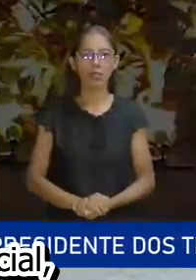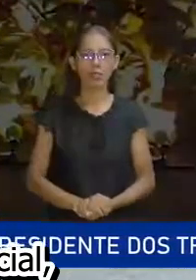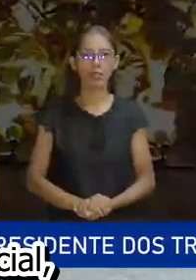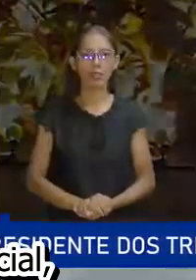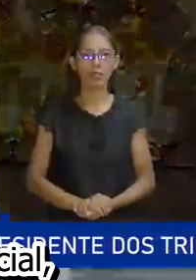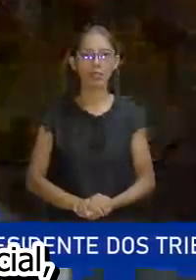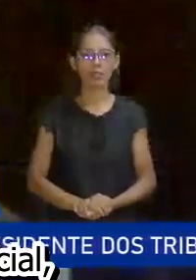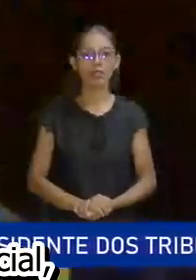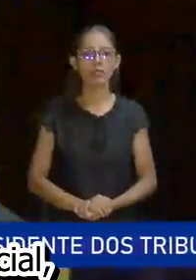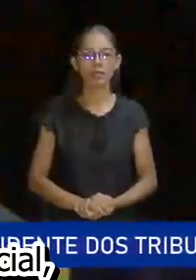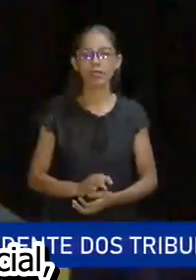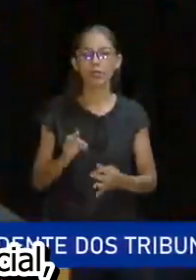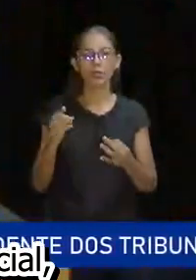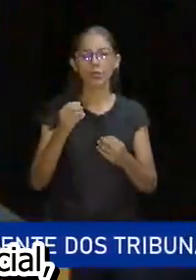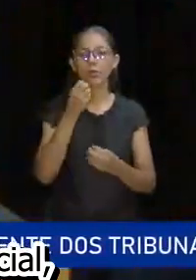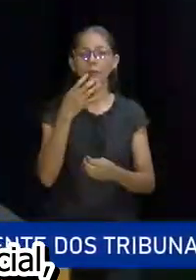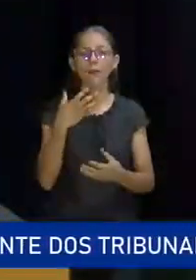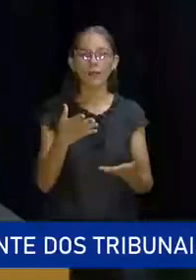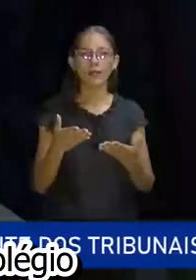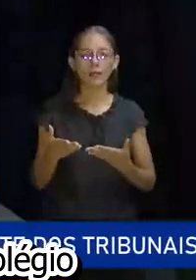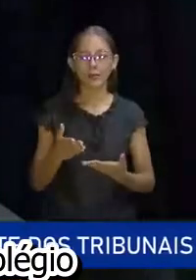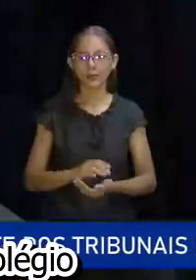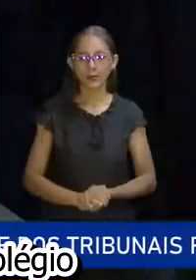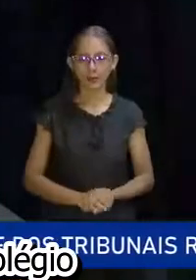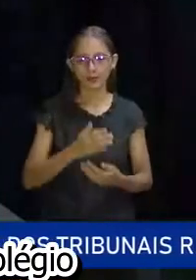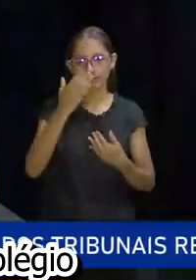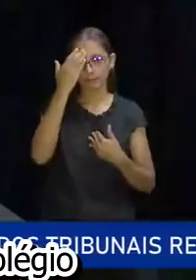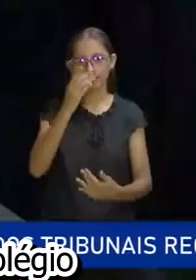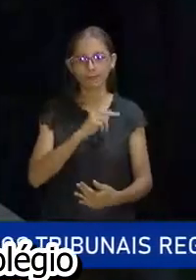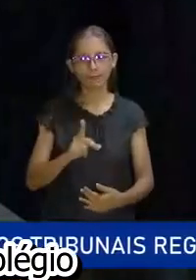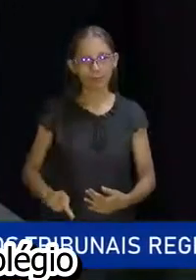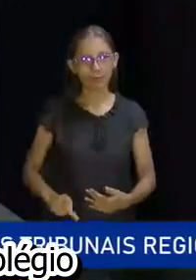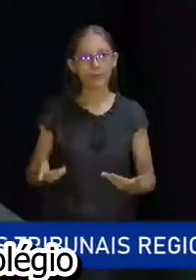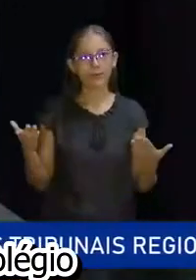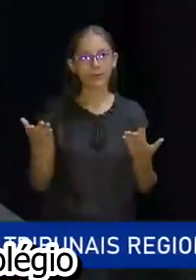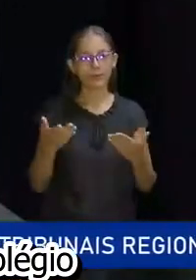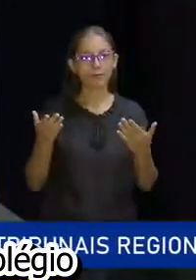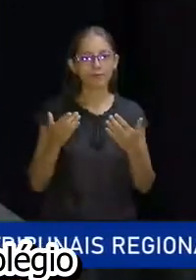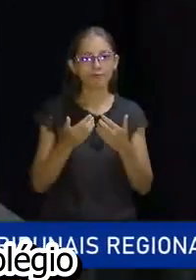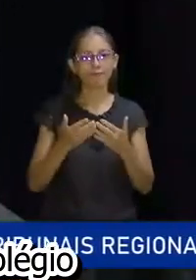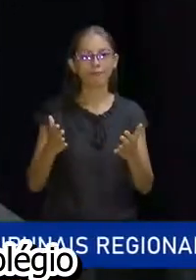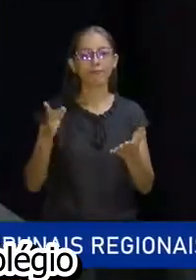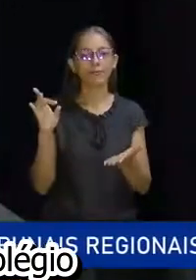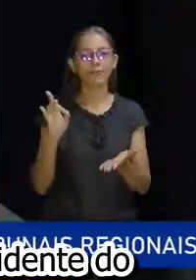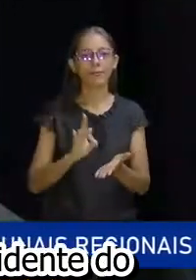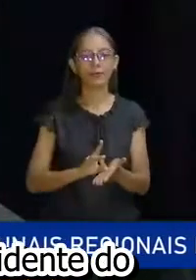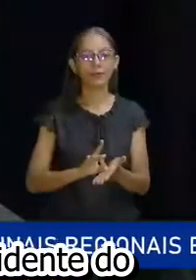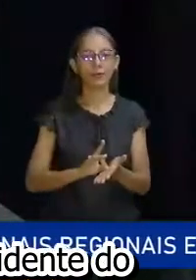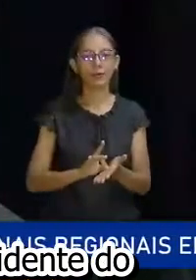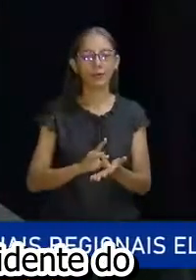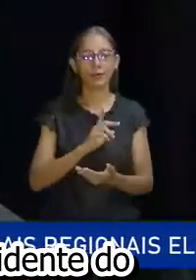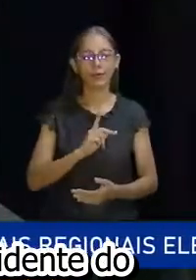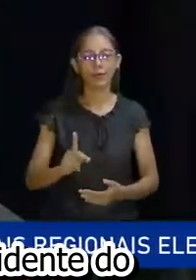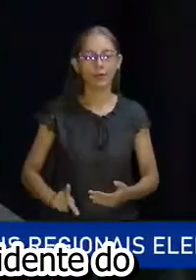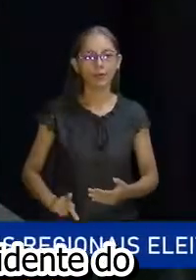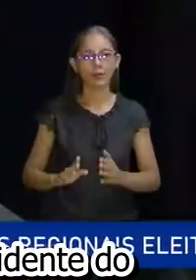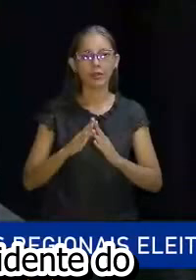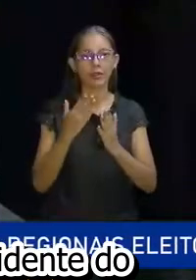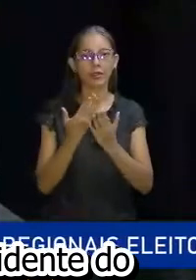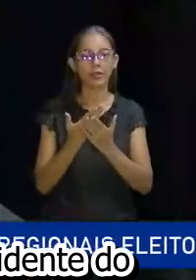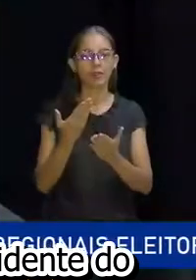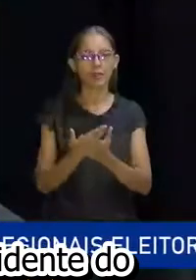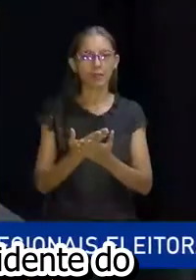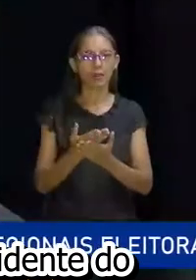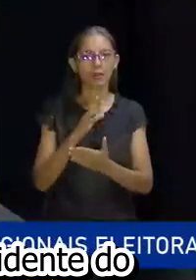Obrigada, presidente. E agora, para a abertura oficial desta solenidade, com a palavra o presidente do Colégio de Presidentes dos Tribunais